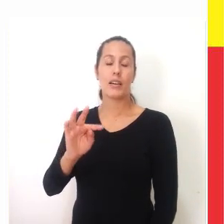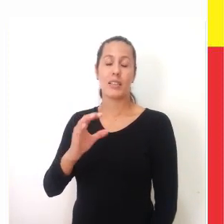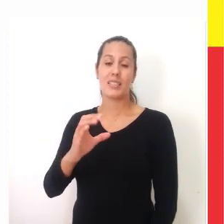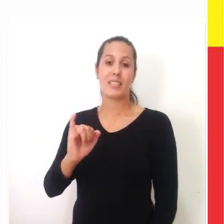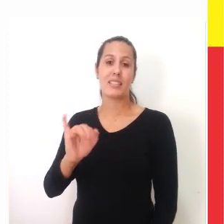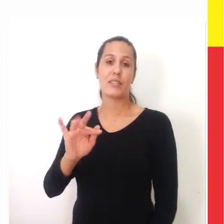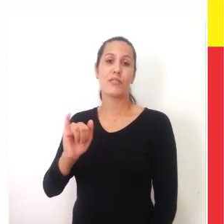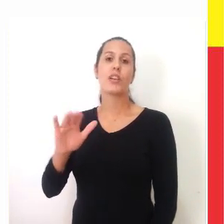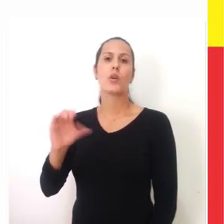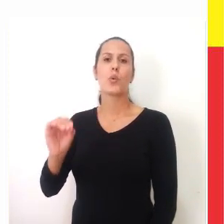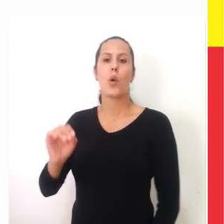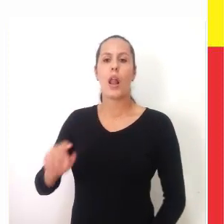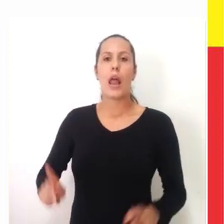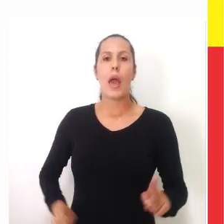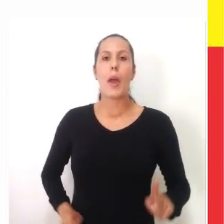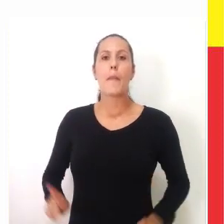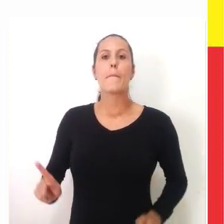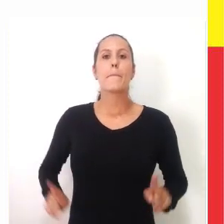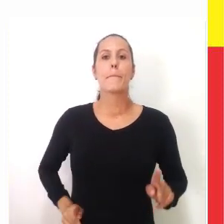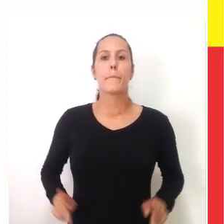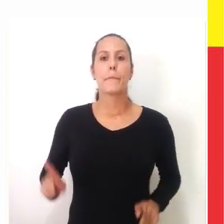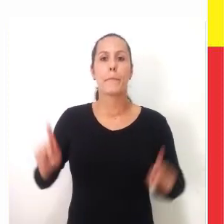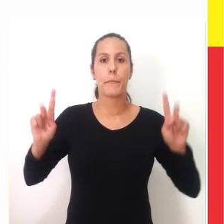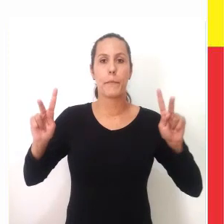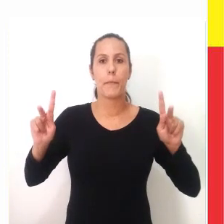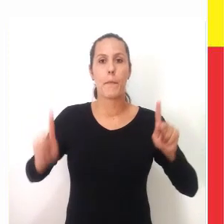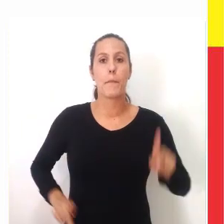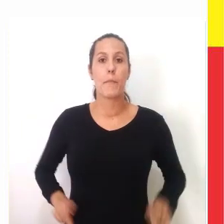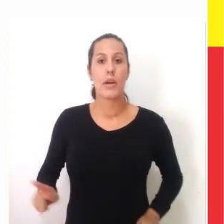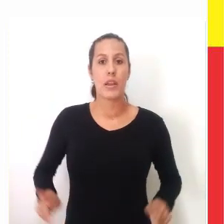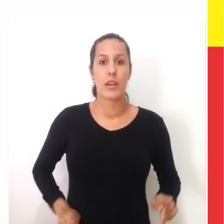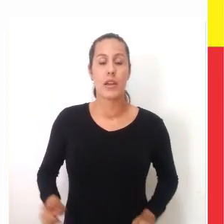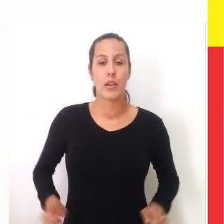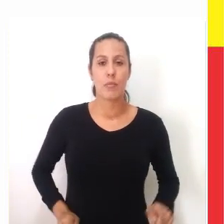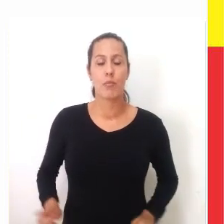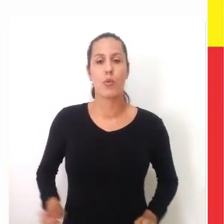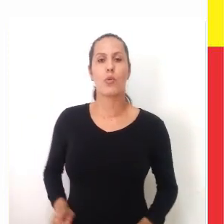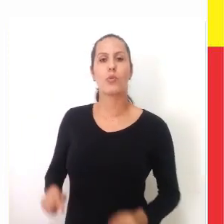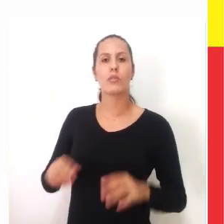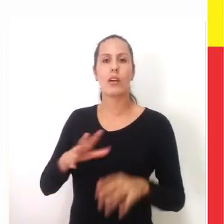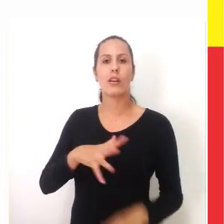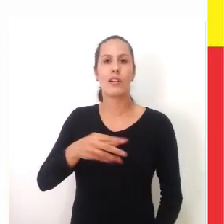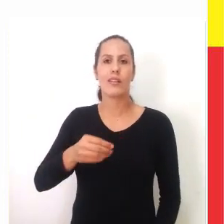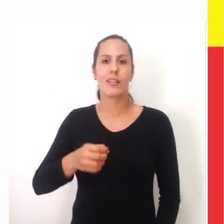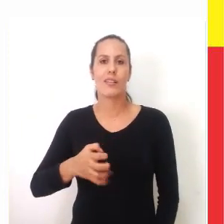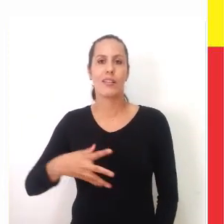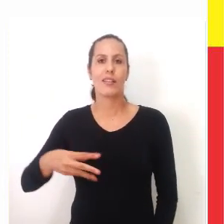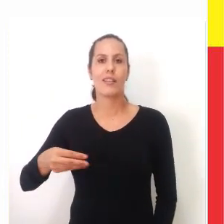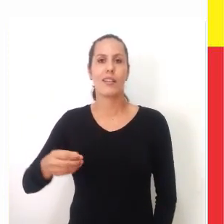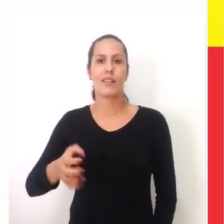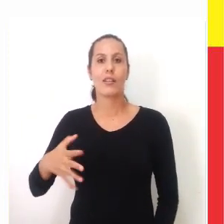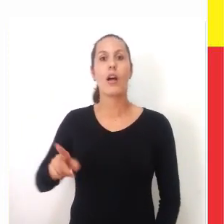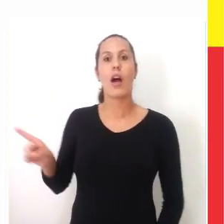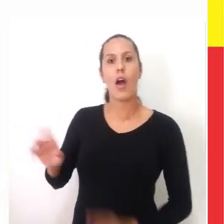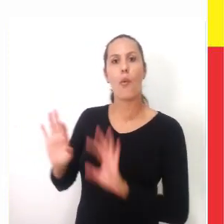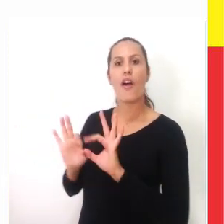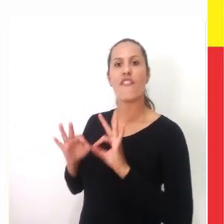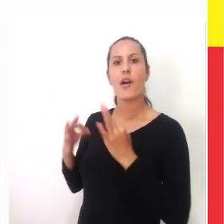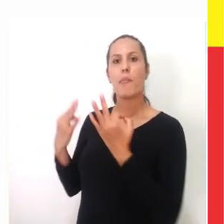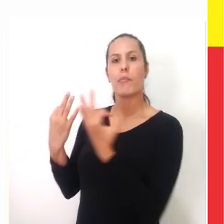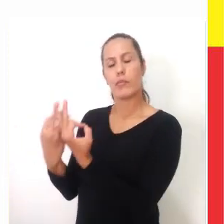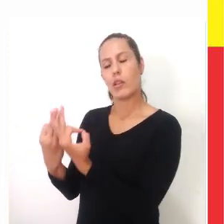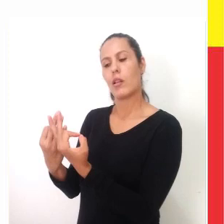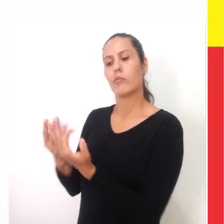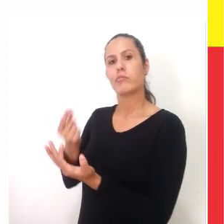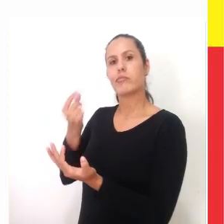lula. Um ser vivo mais atual seria a lula. E o Nautilus? O primo antigo,